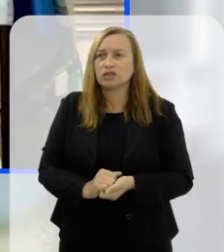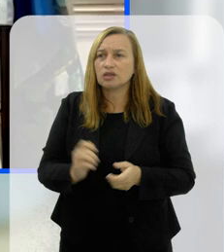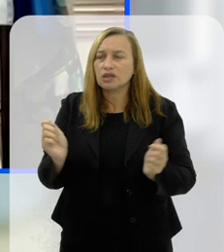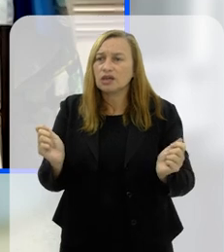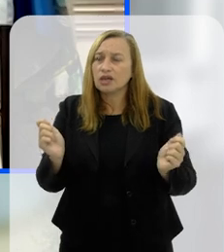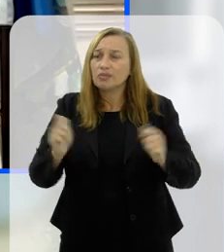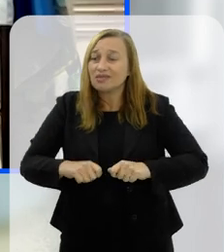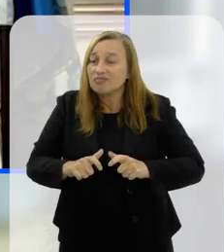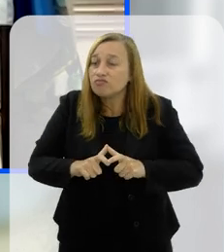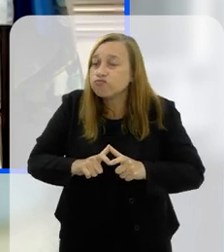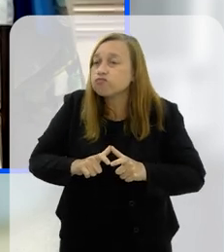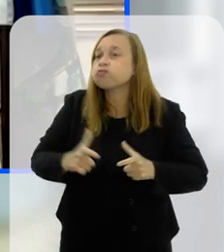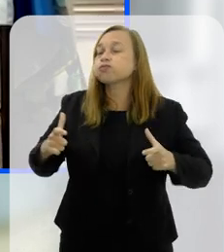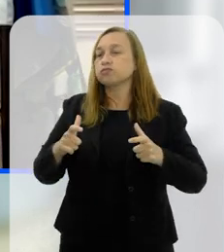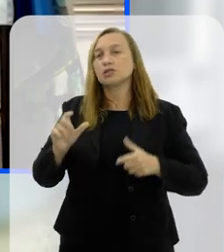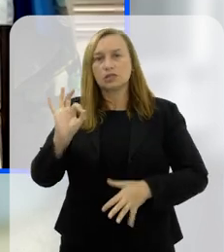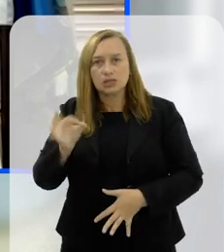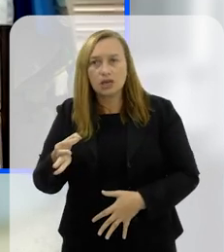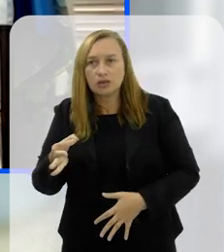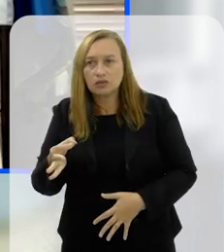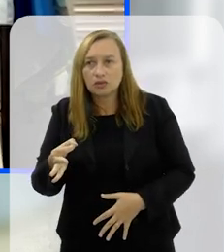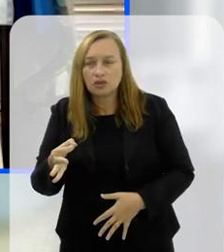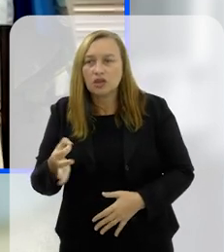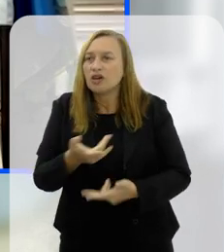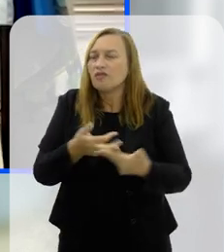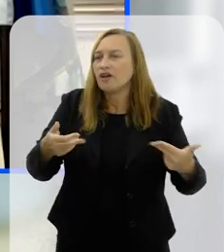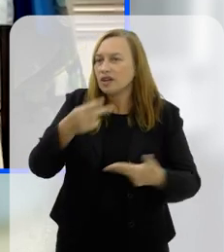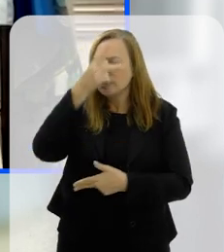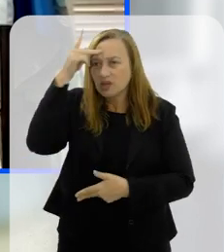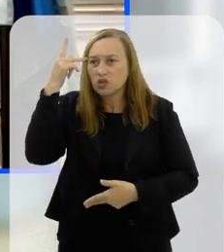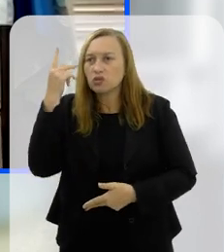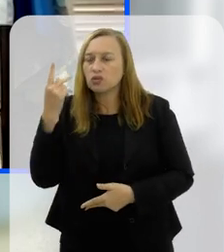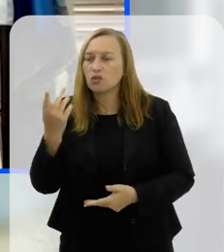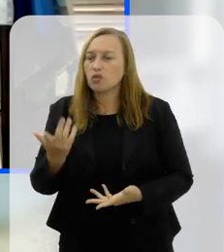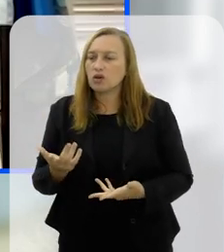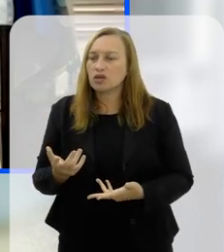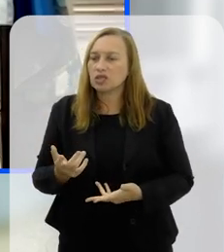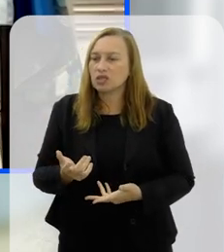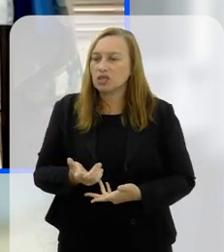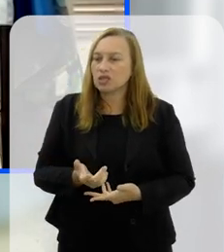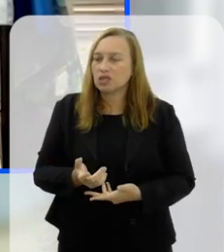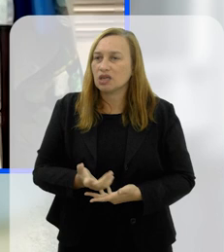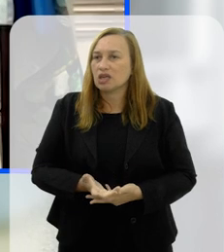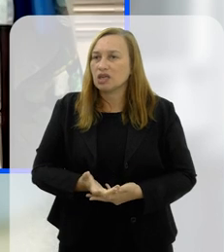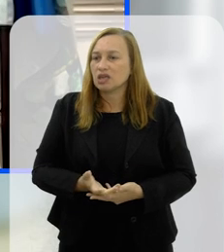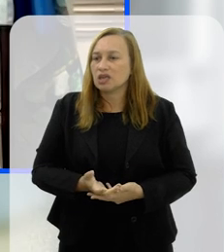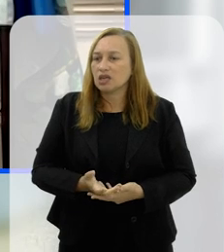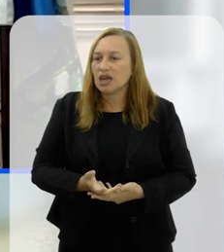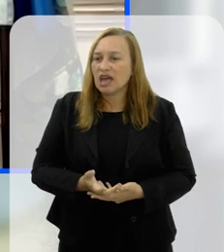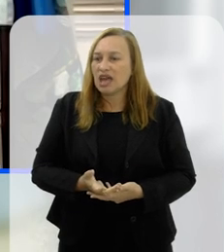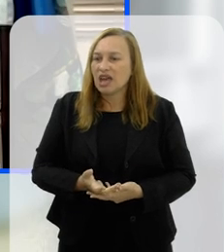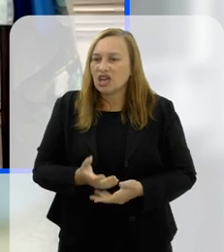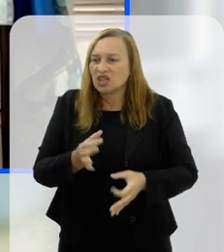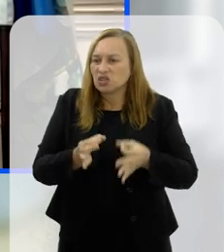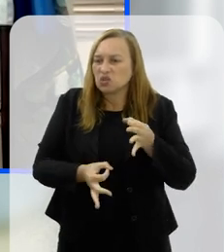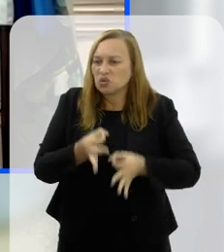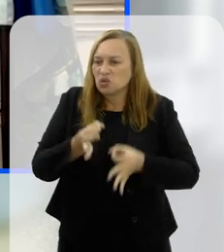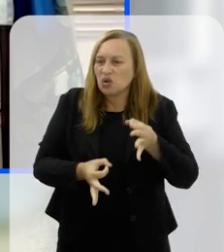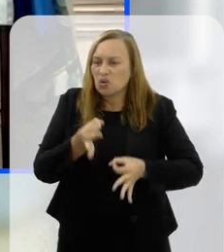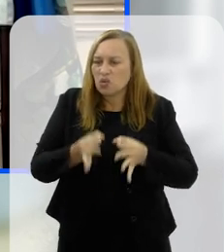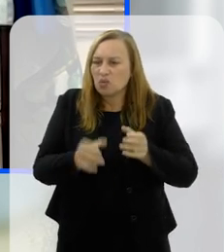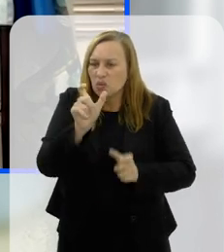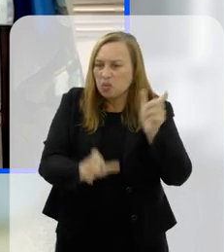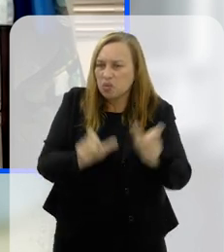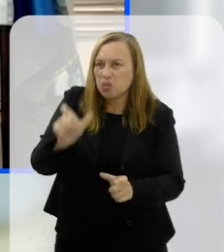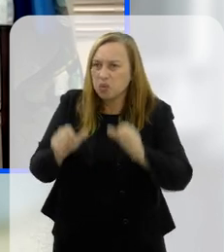eles TM uma capacidade muito grande certo que muitas pessoas julgam o o o autista né